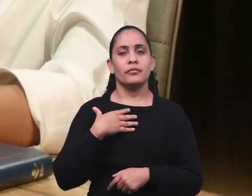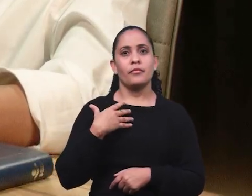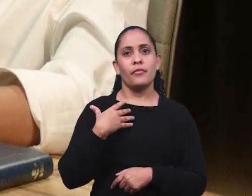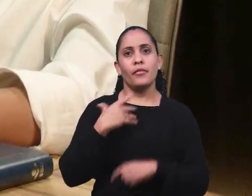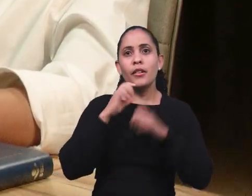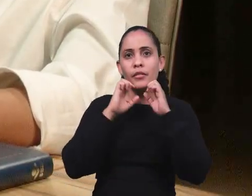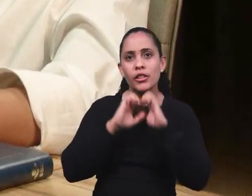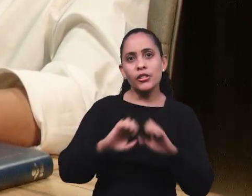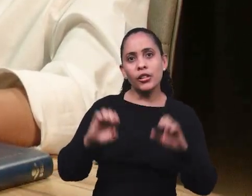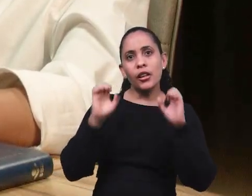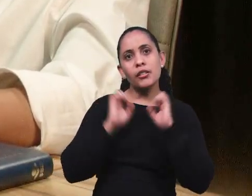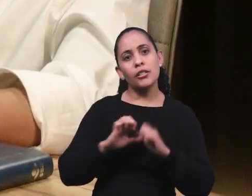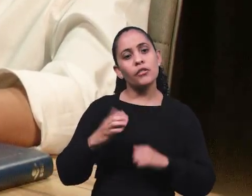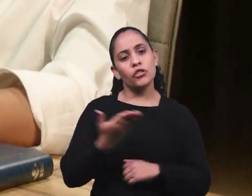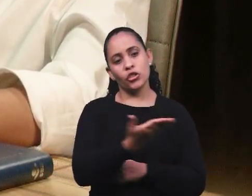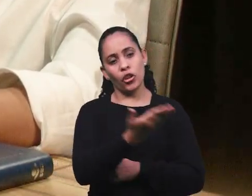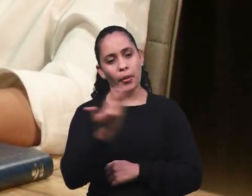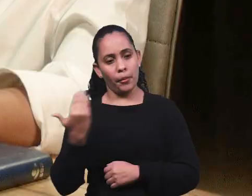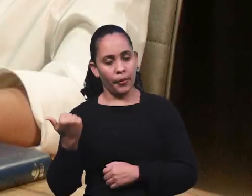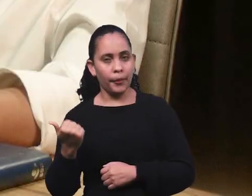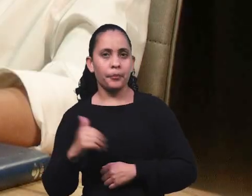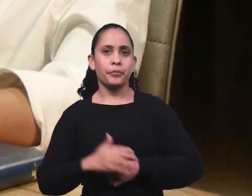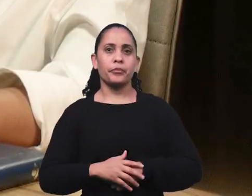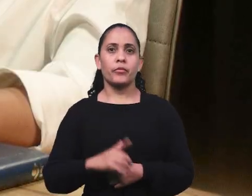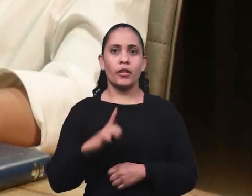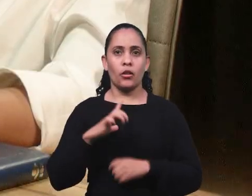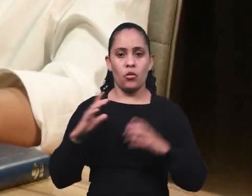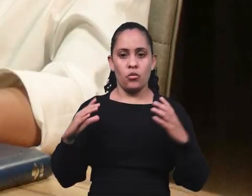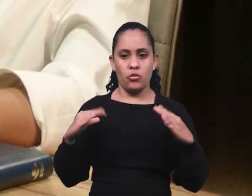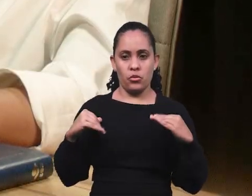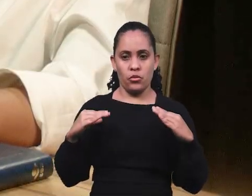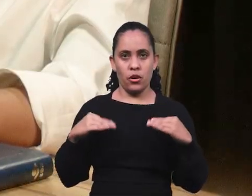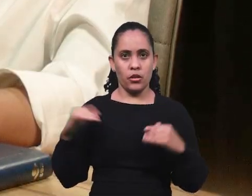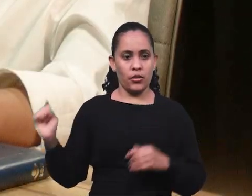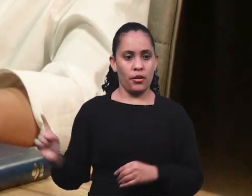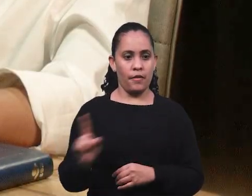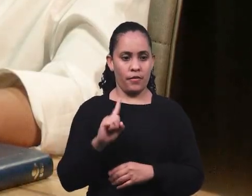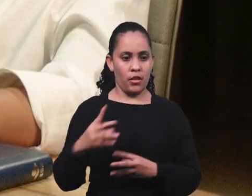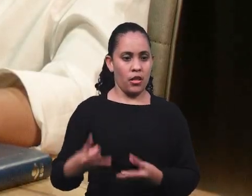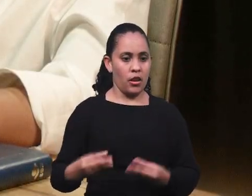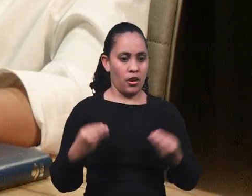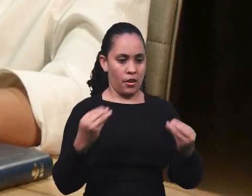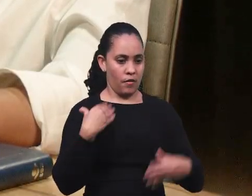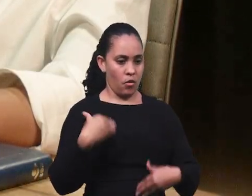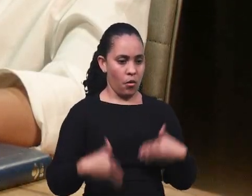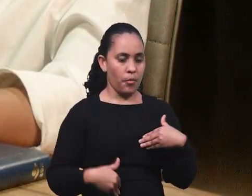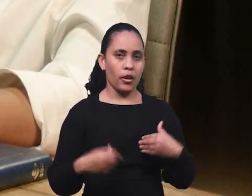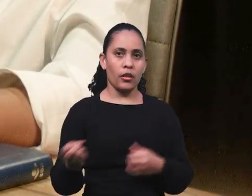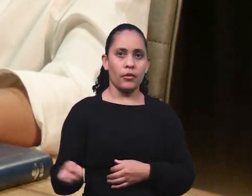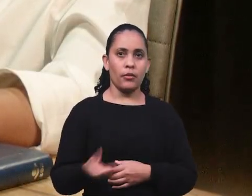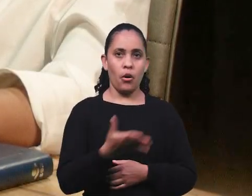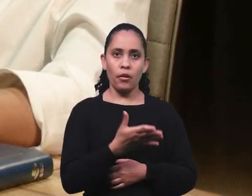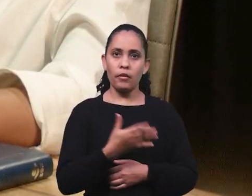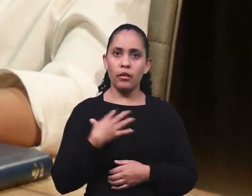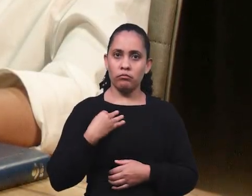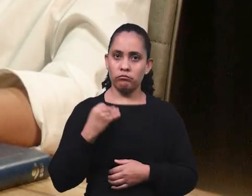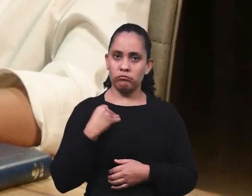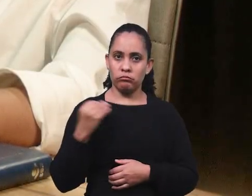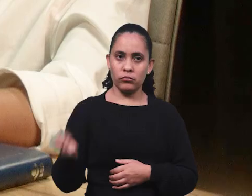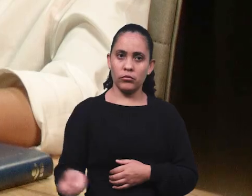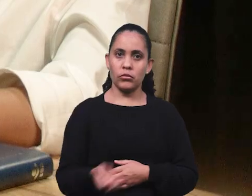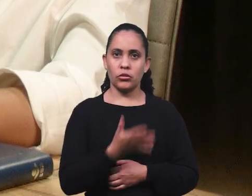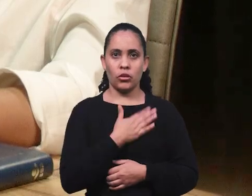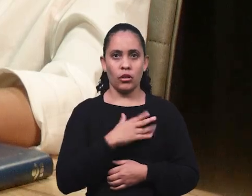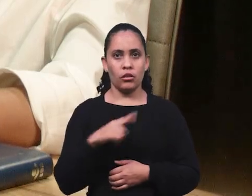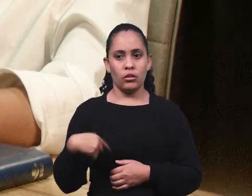evangelização. Eu trouxe uma colega minha pra assistir e eu vi que um anjo trazia vestes novas pra ela. No